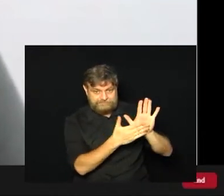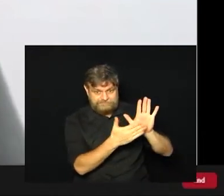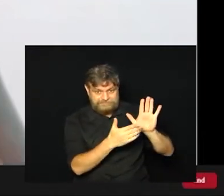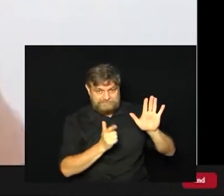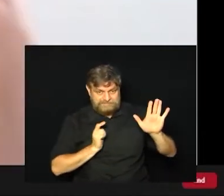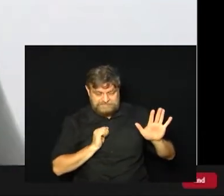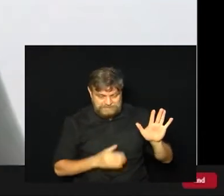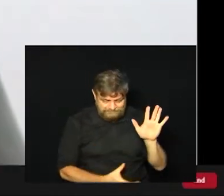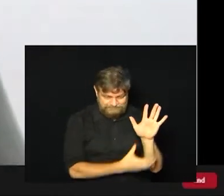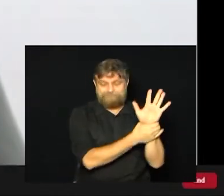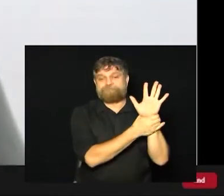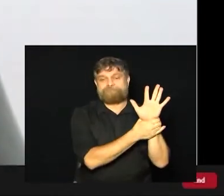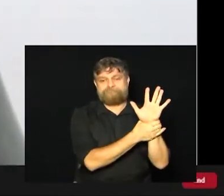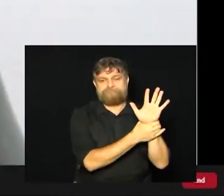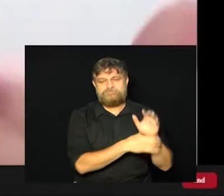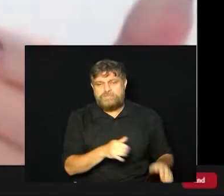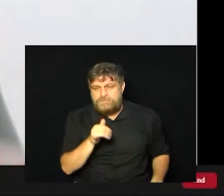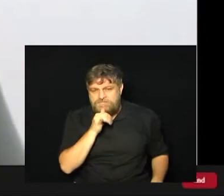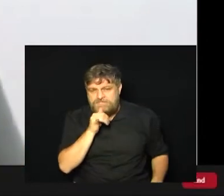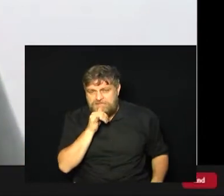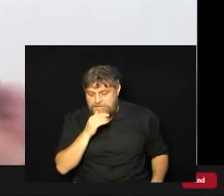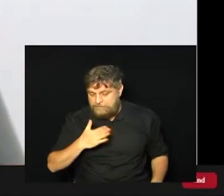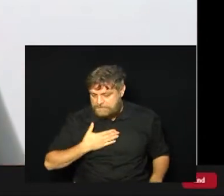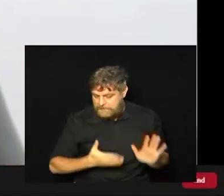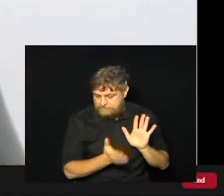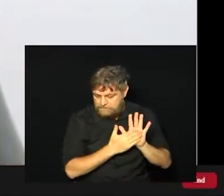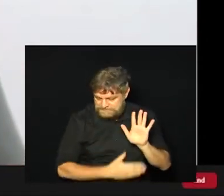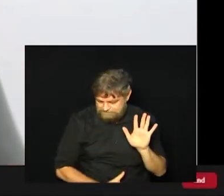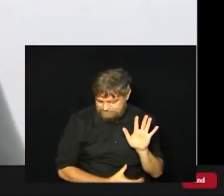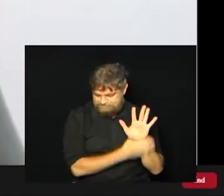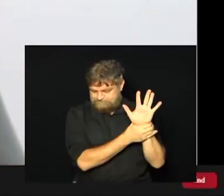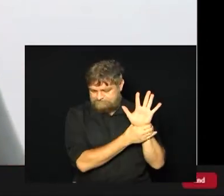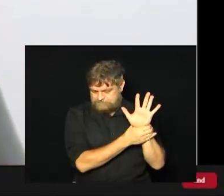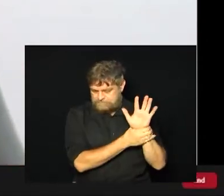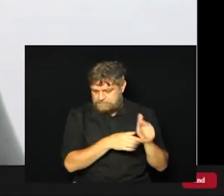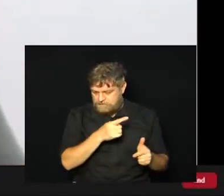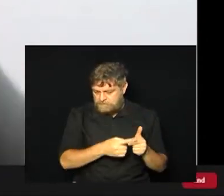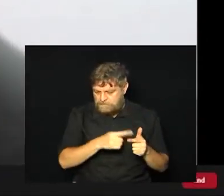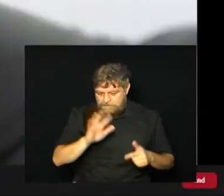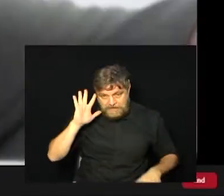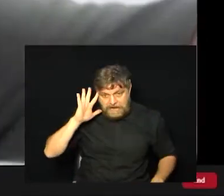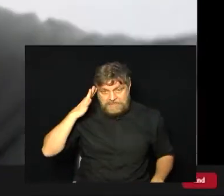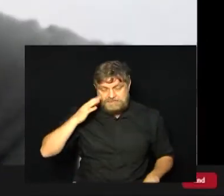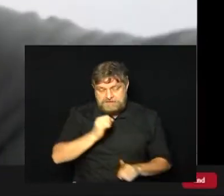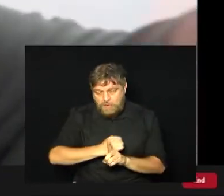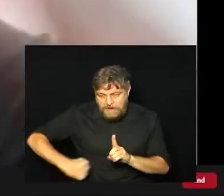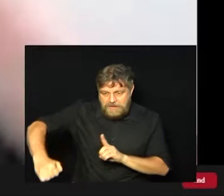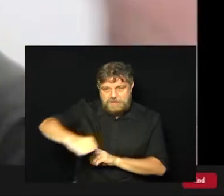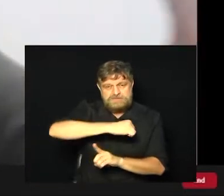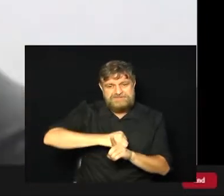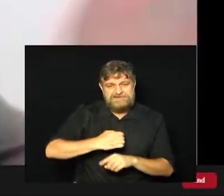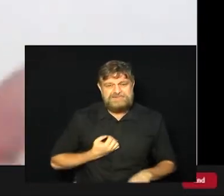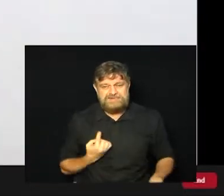sustentável. Então, para o meu propósito ser sustentável, ele tem que resolver um problema real da sociedade. Aí tem